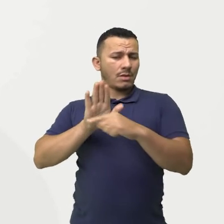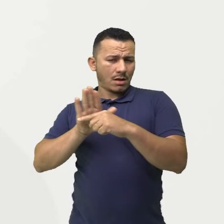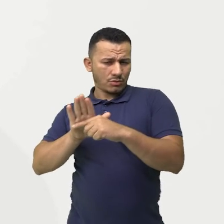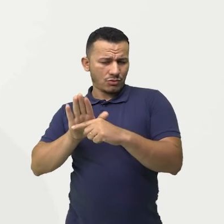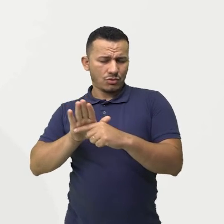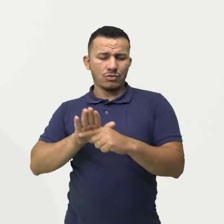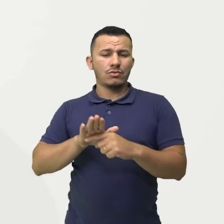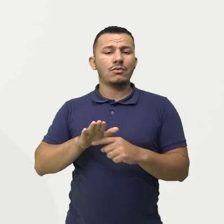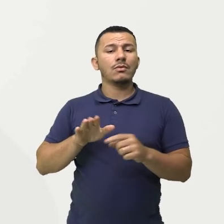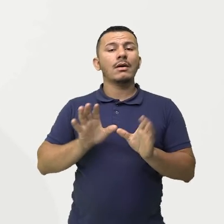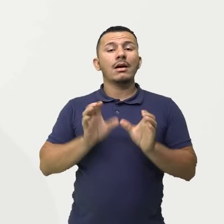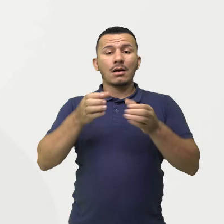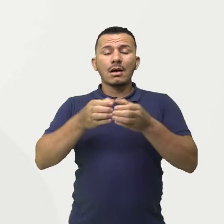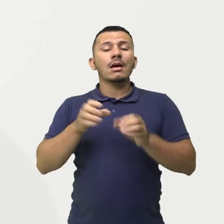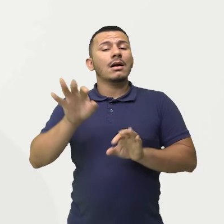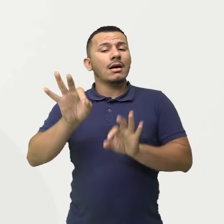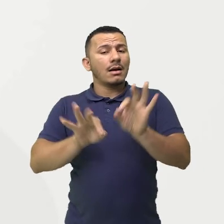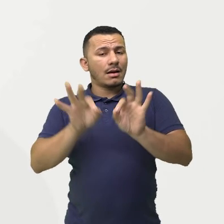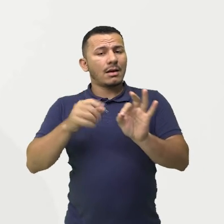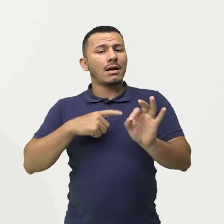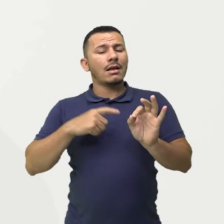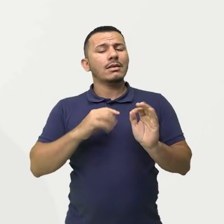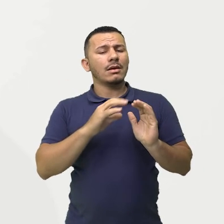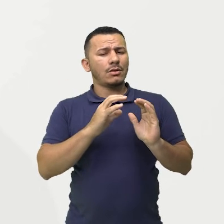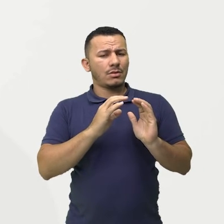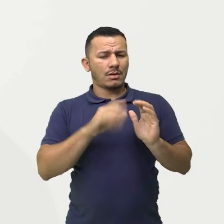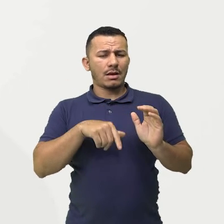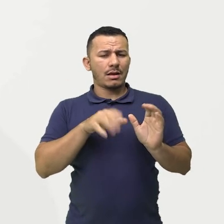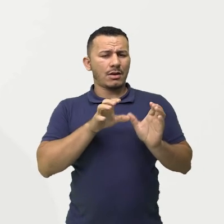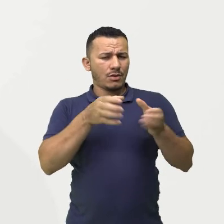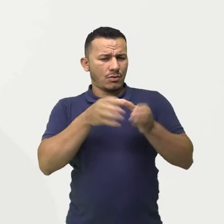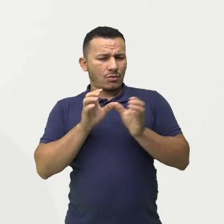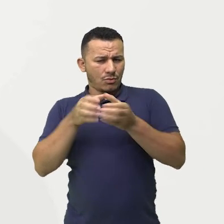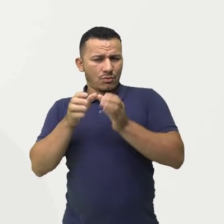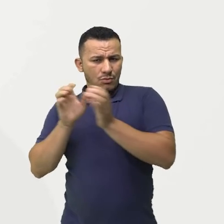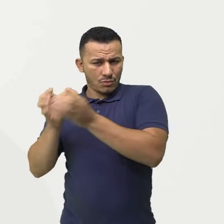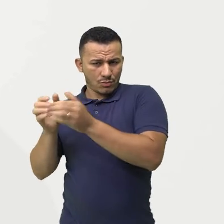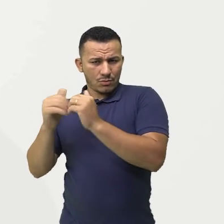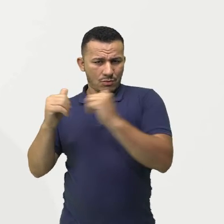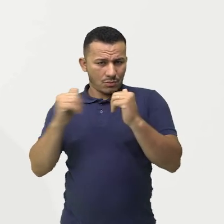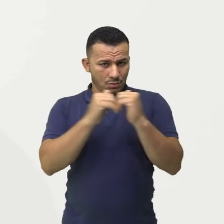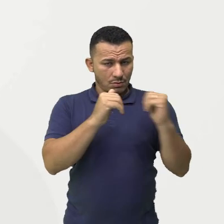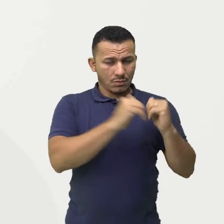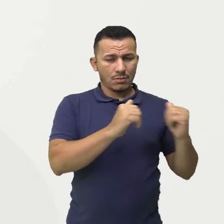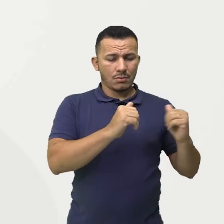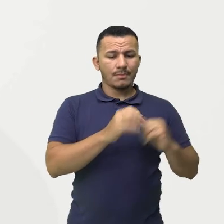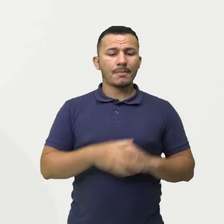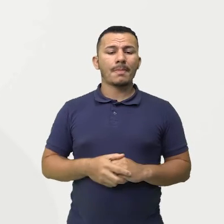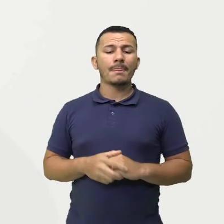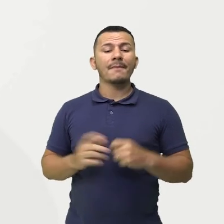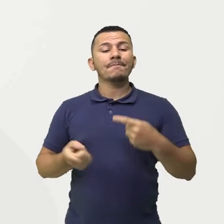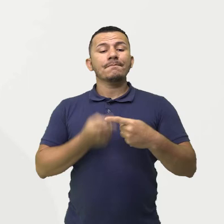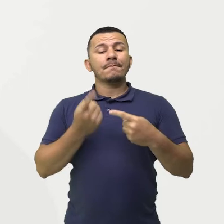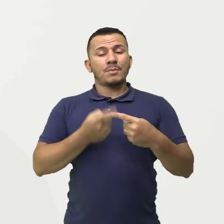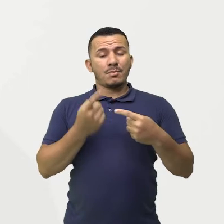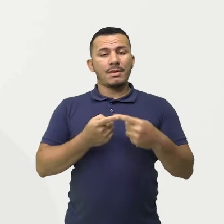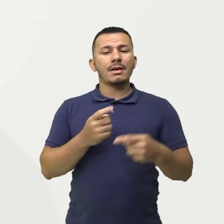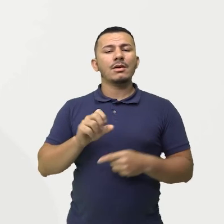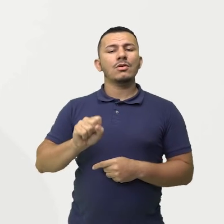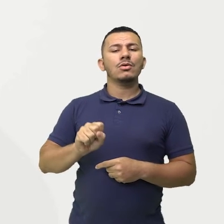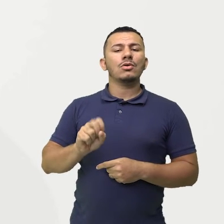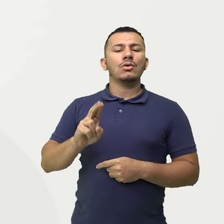Olha, indicar o número inteiro em cada caso. Opa, o primeiro, ó, sucessor